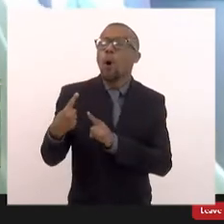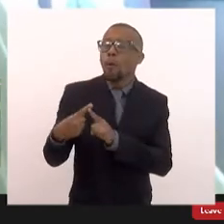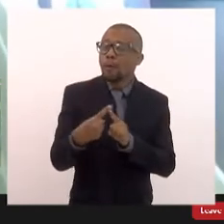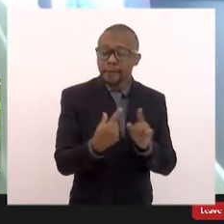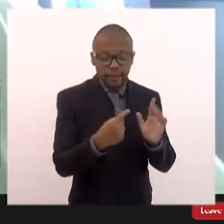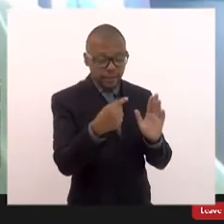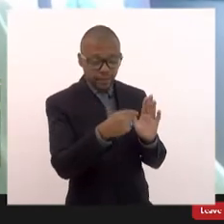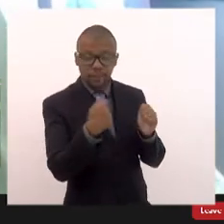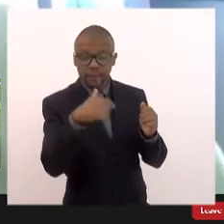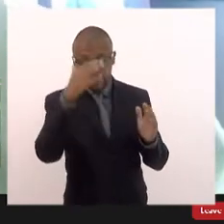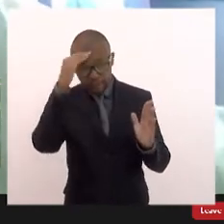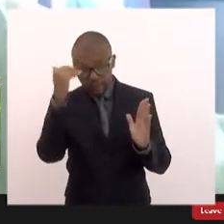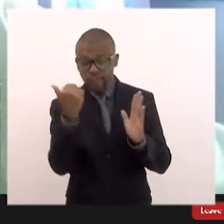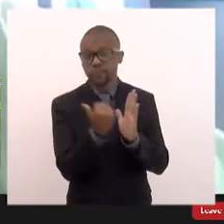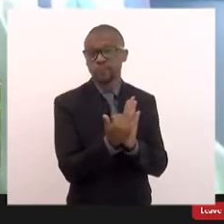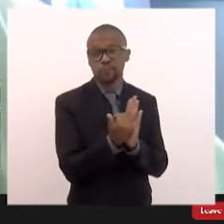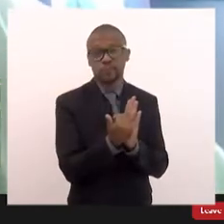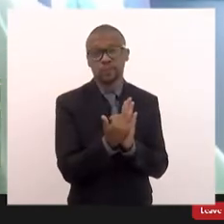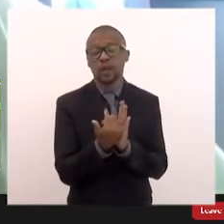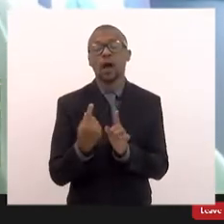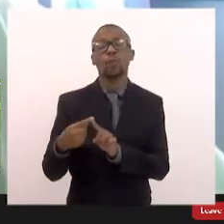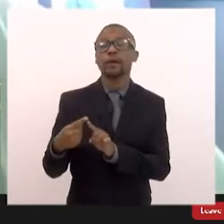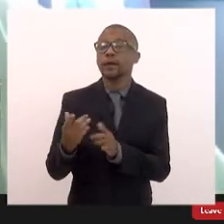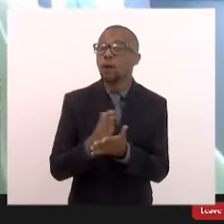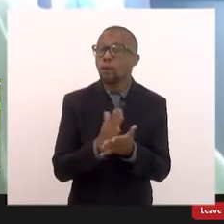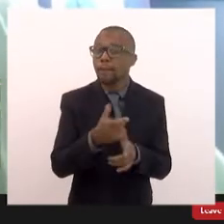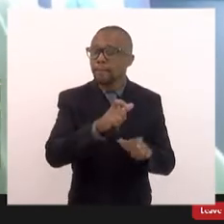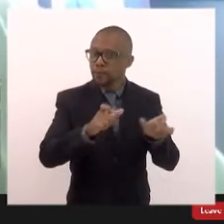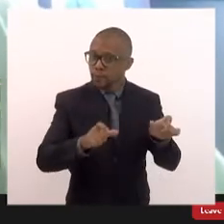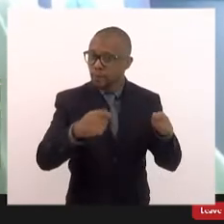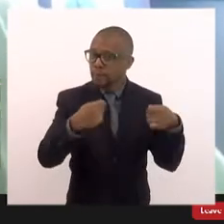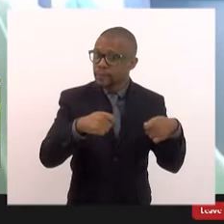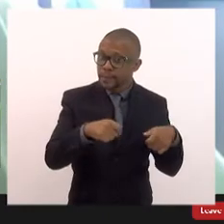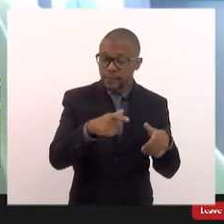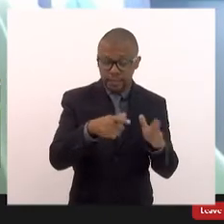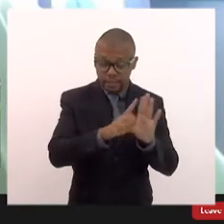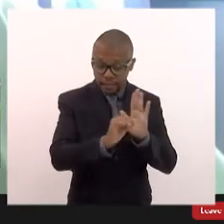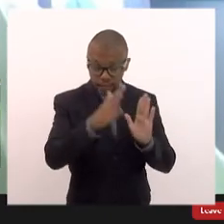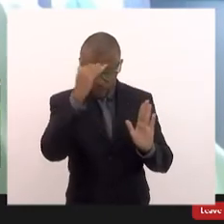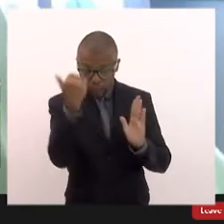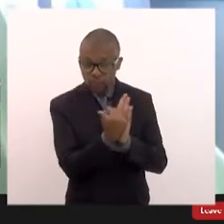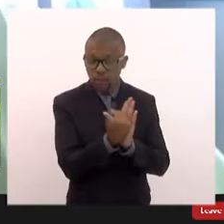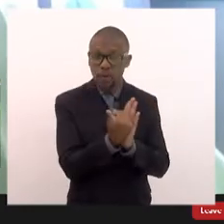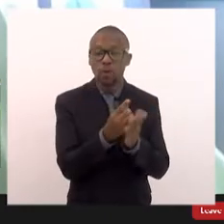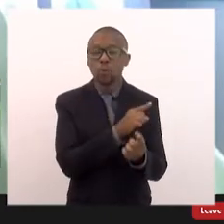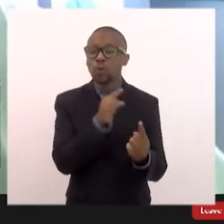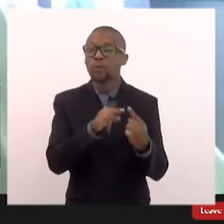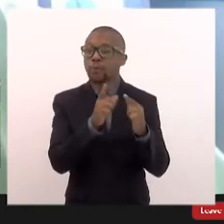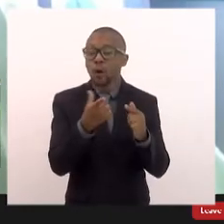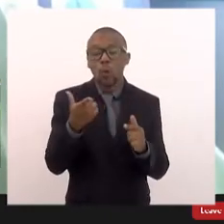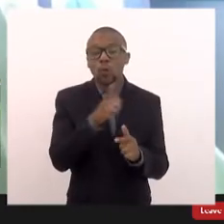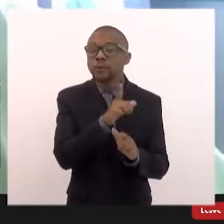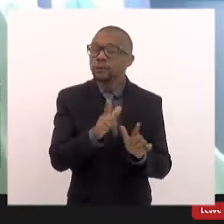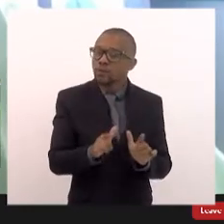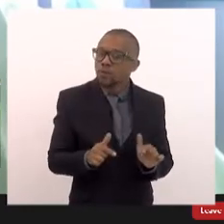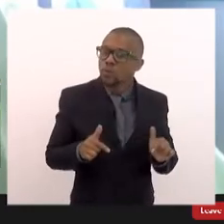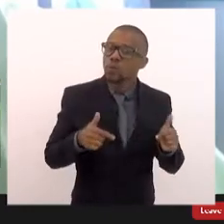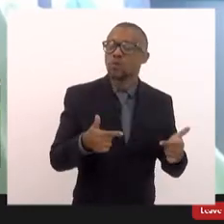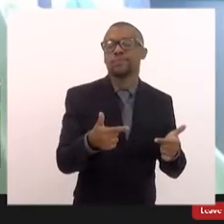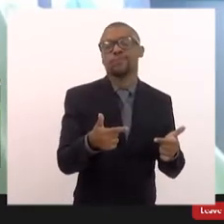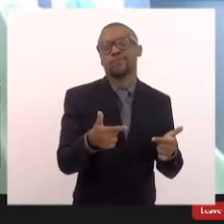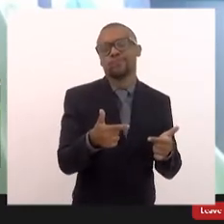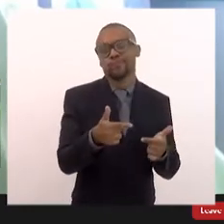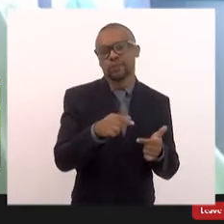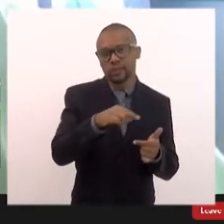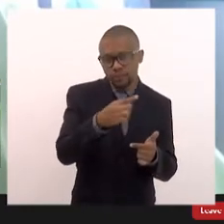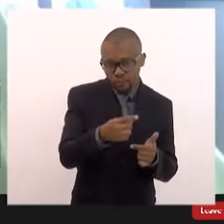do cumprimento de algumas delas para desenvolverem suas ações. E então, depois, ouviremos a primeira